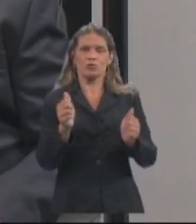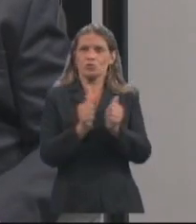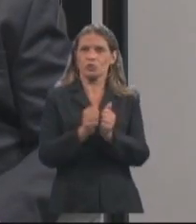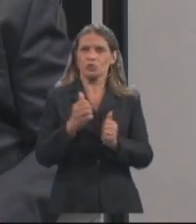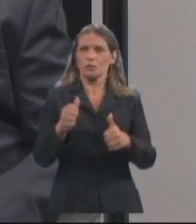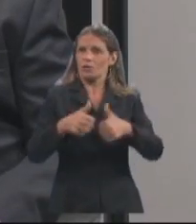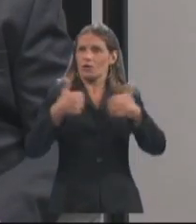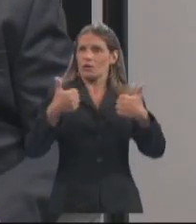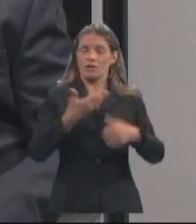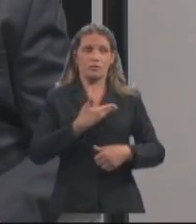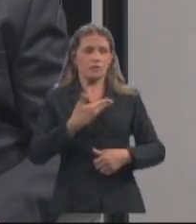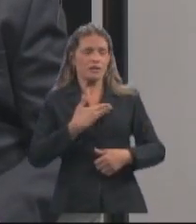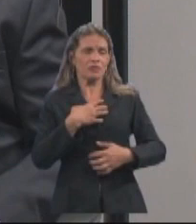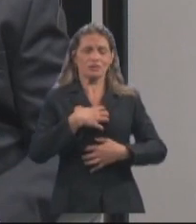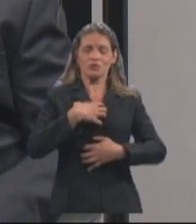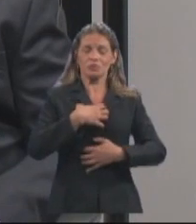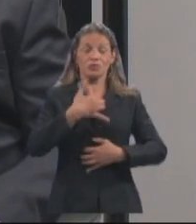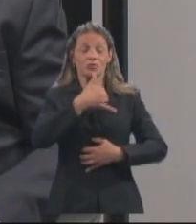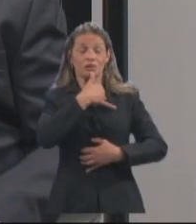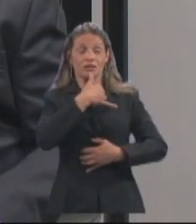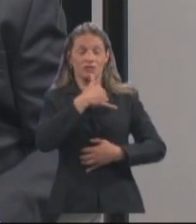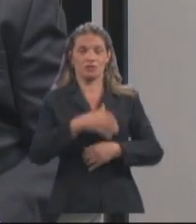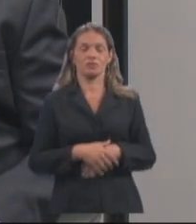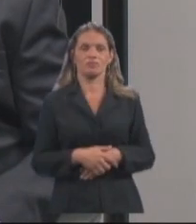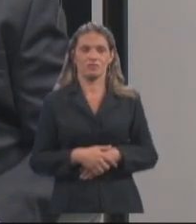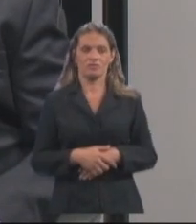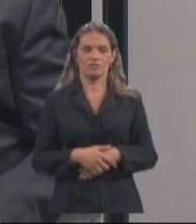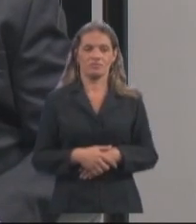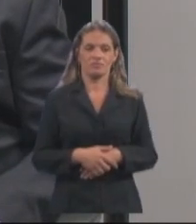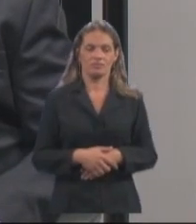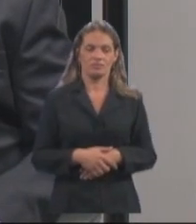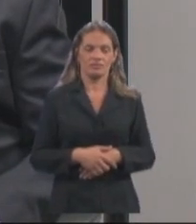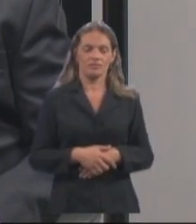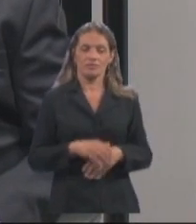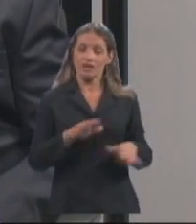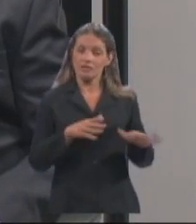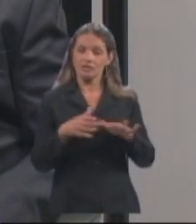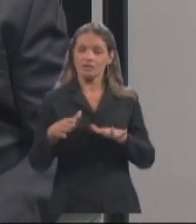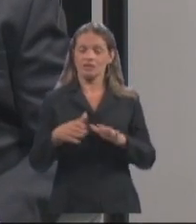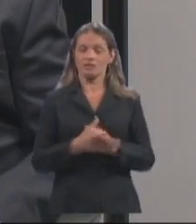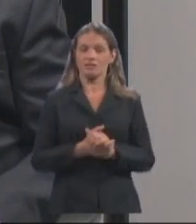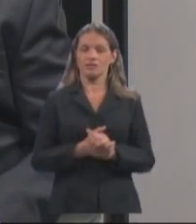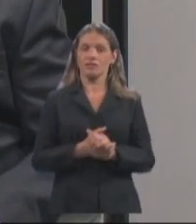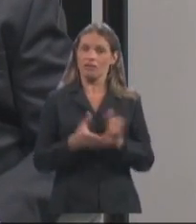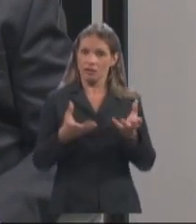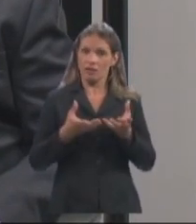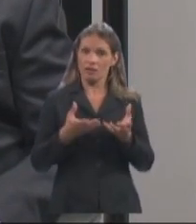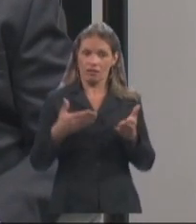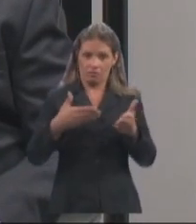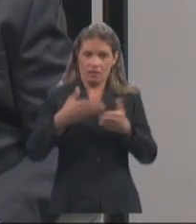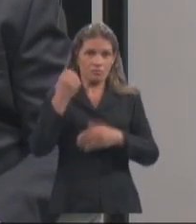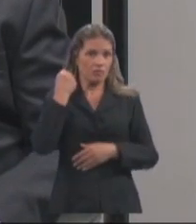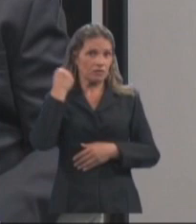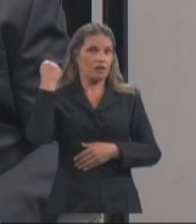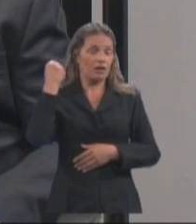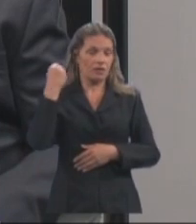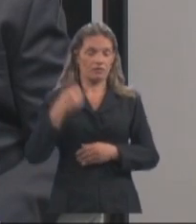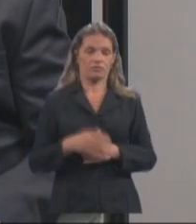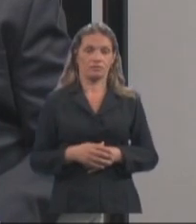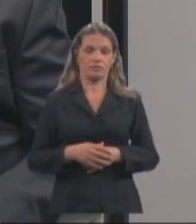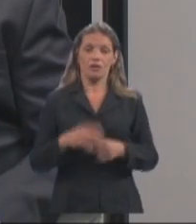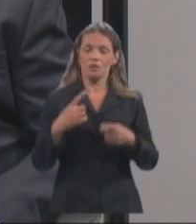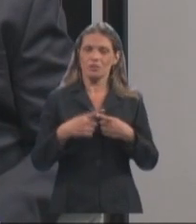melhor amigo né isso tá me deixando muito F triste isso isso para uma menina para um menino é muitas vezes causa para se matar